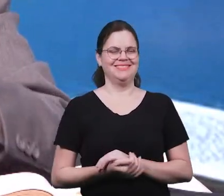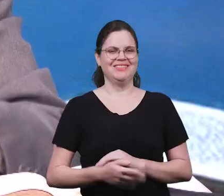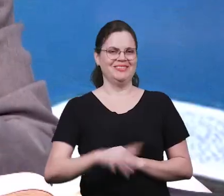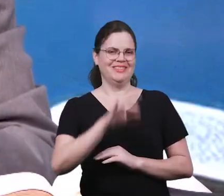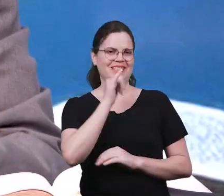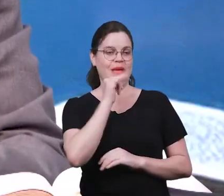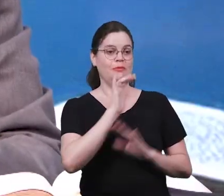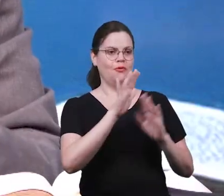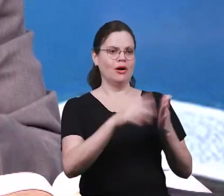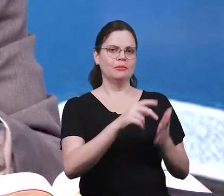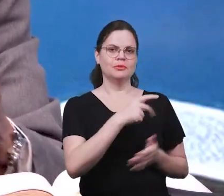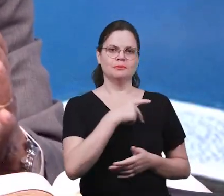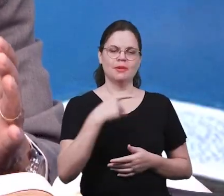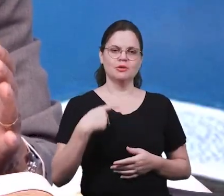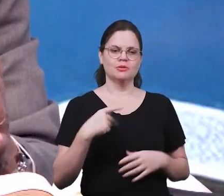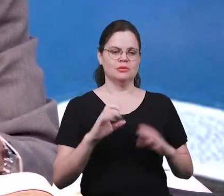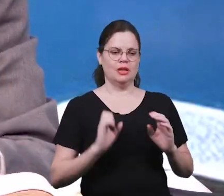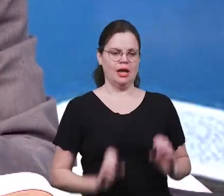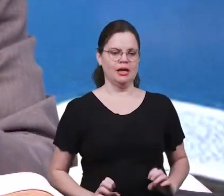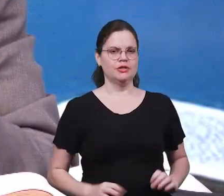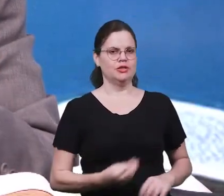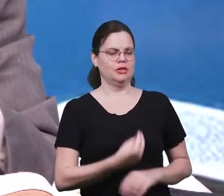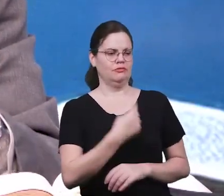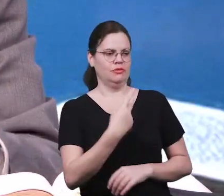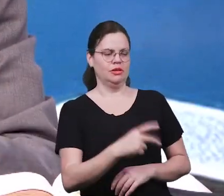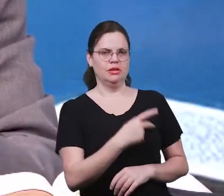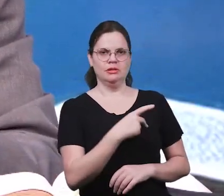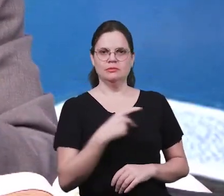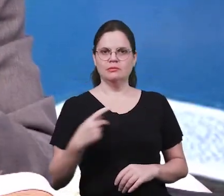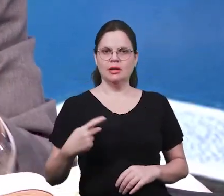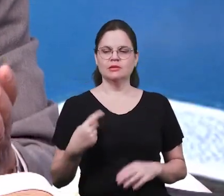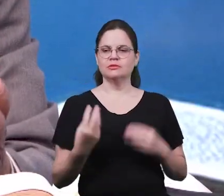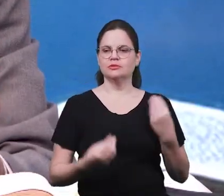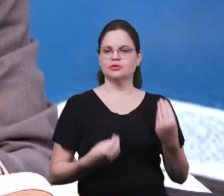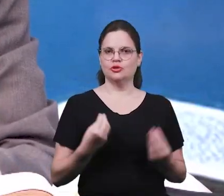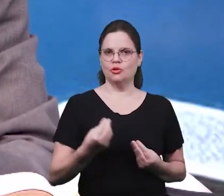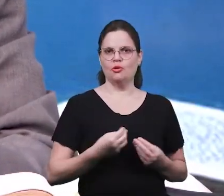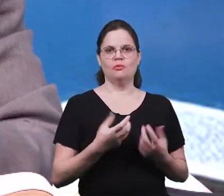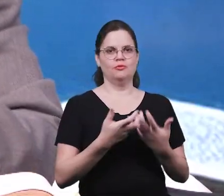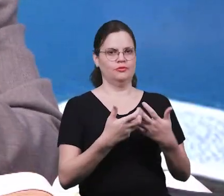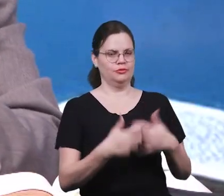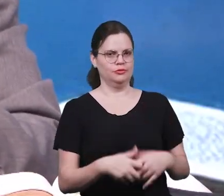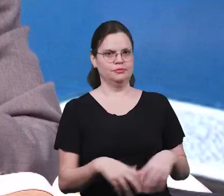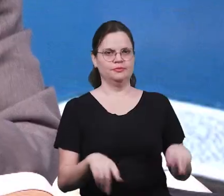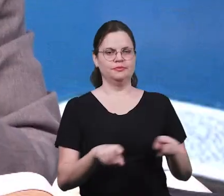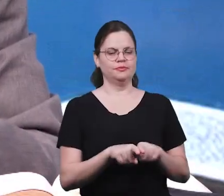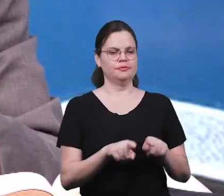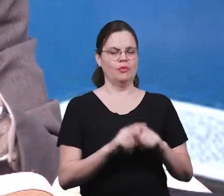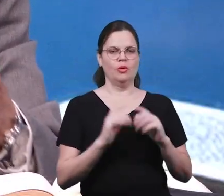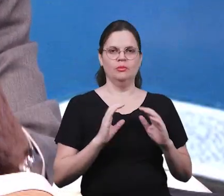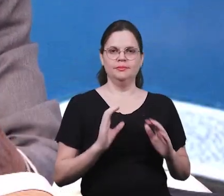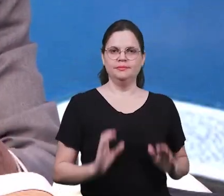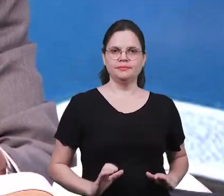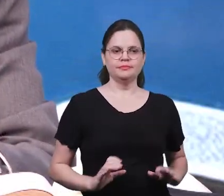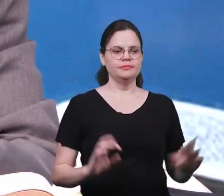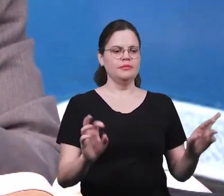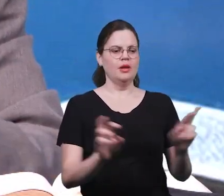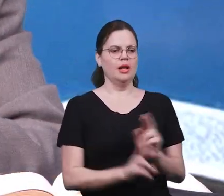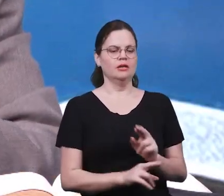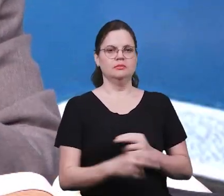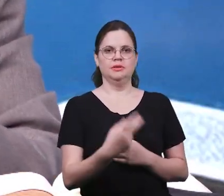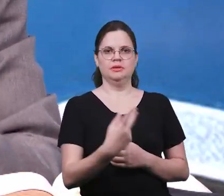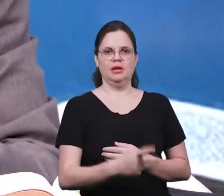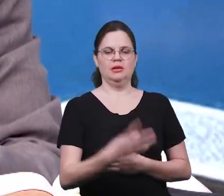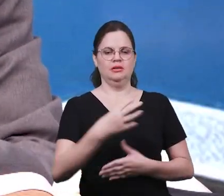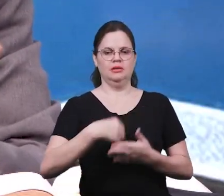o pastor, falamos sobre a ética na vida do pastor, a ética pastoral, a ética ministerial, o comportamento dele, a relação dele com a igreja,